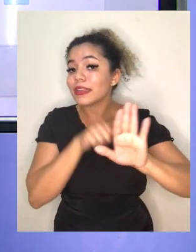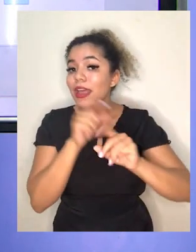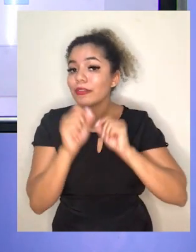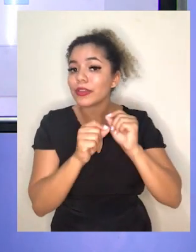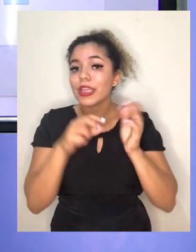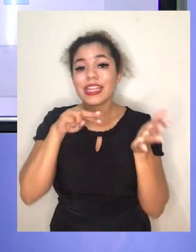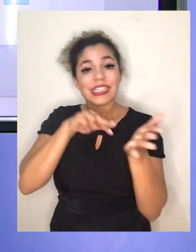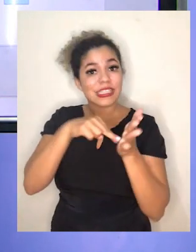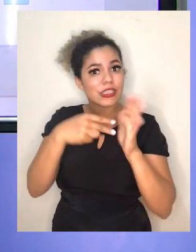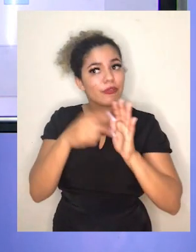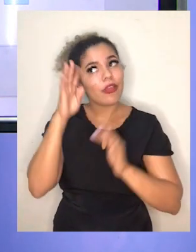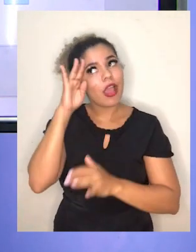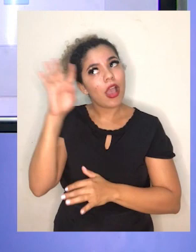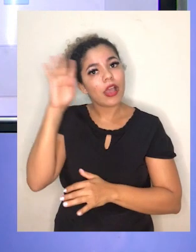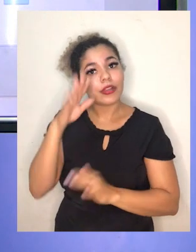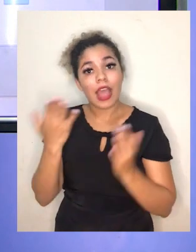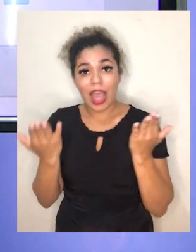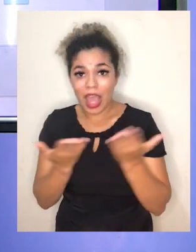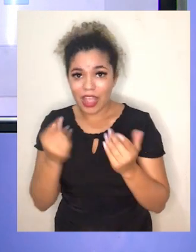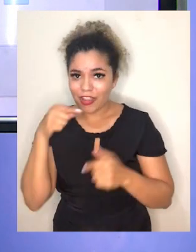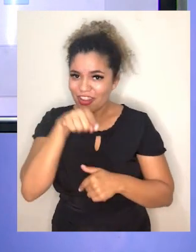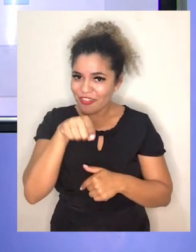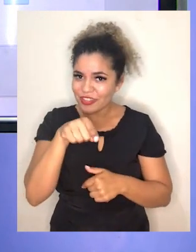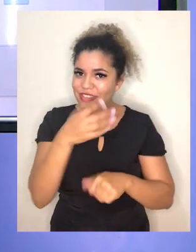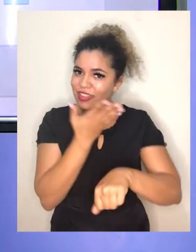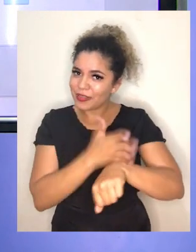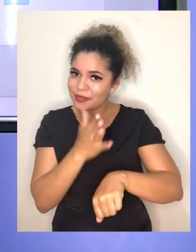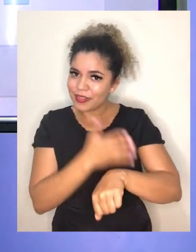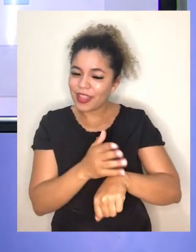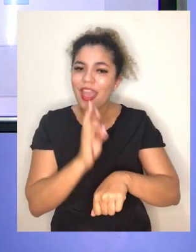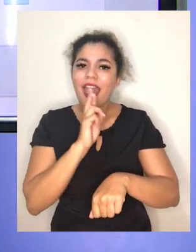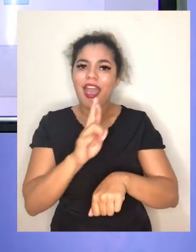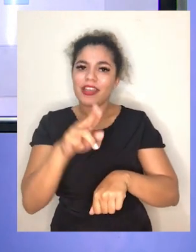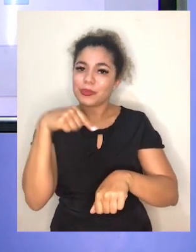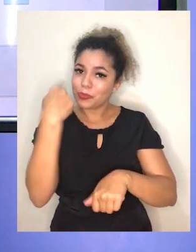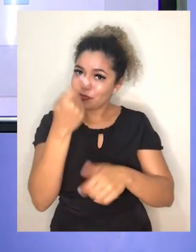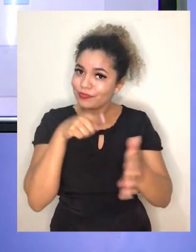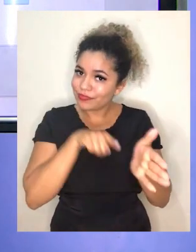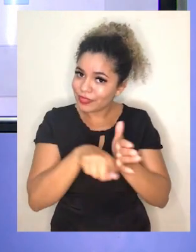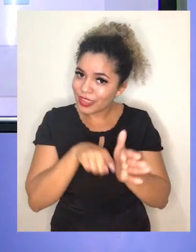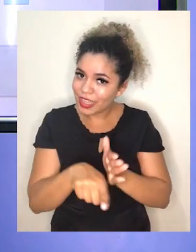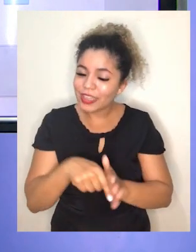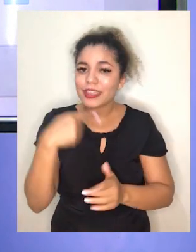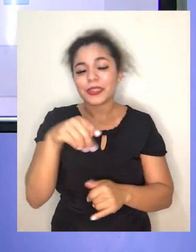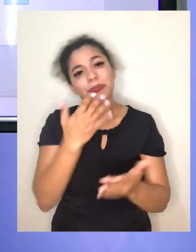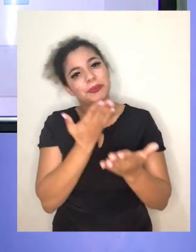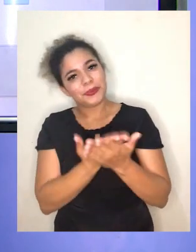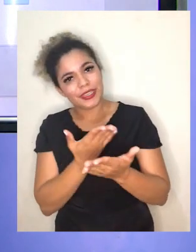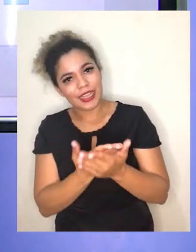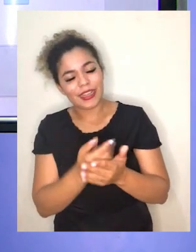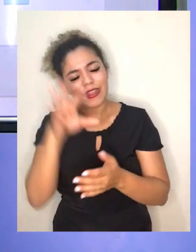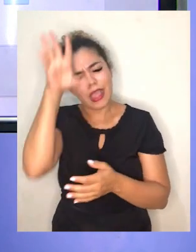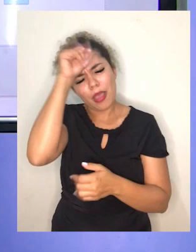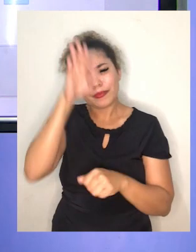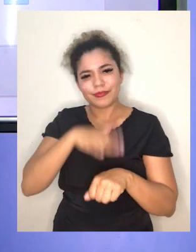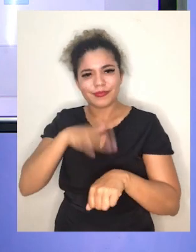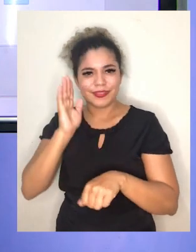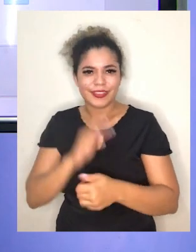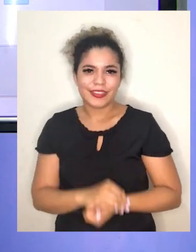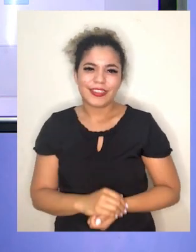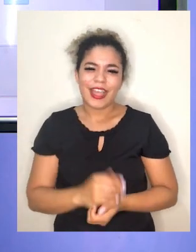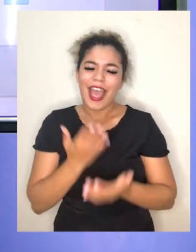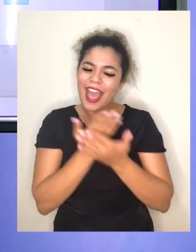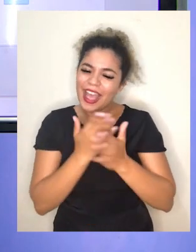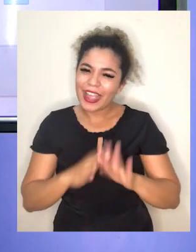sentido figurado, olha só. Agora é com você. Termine de fazer essa atividade aí da sua casa e aprenda